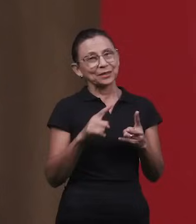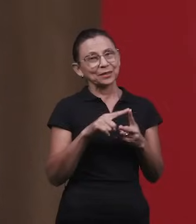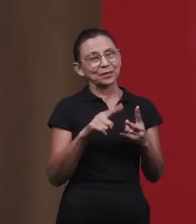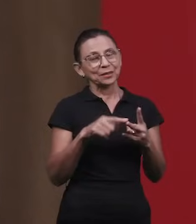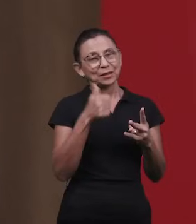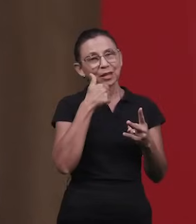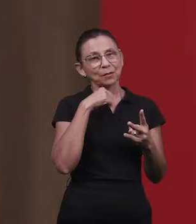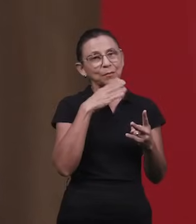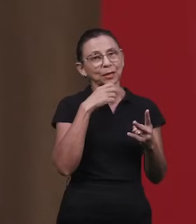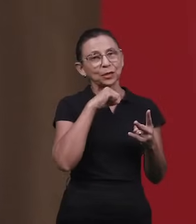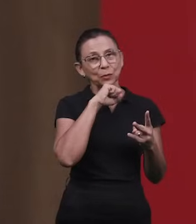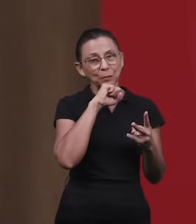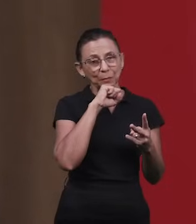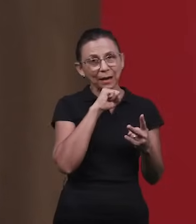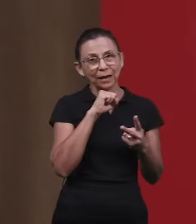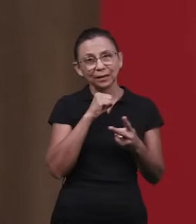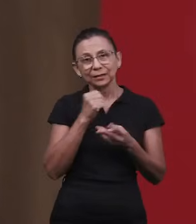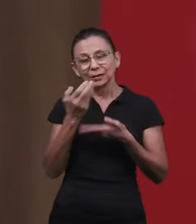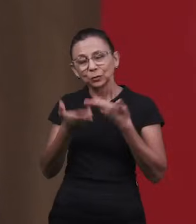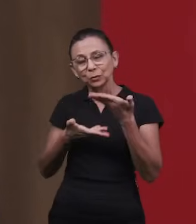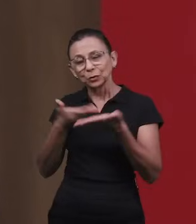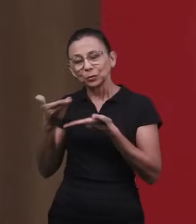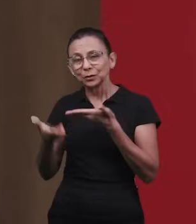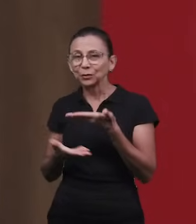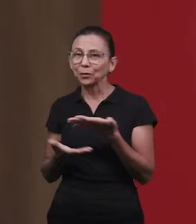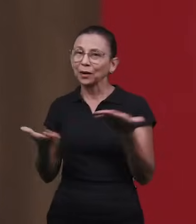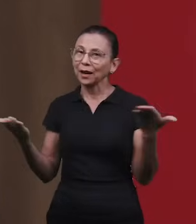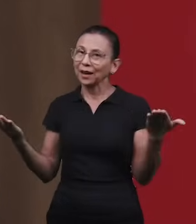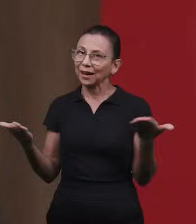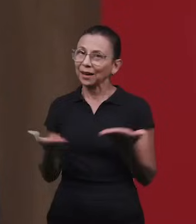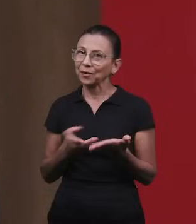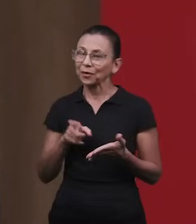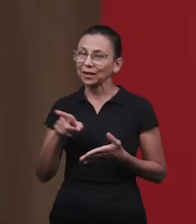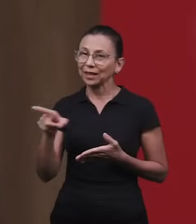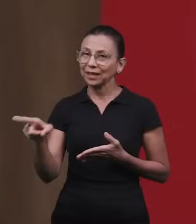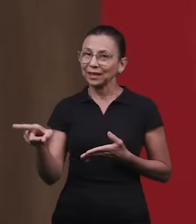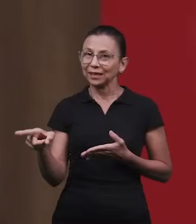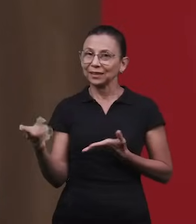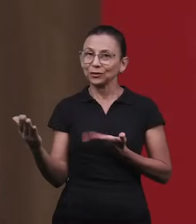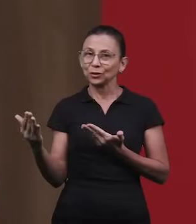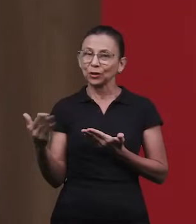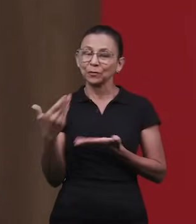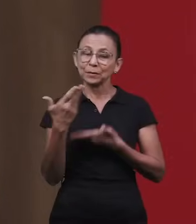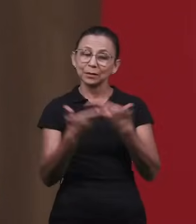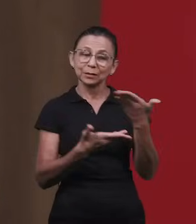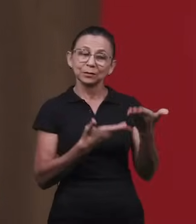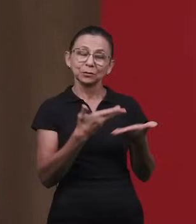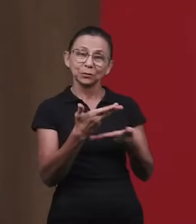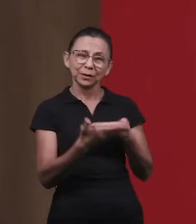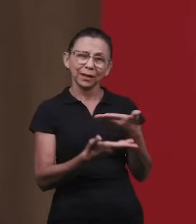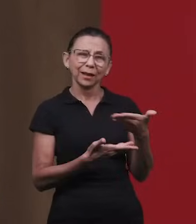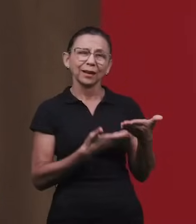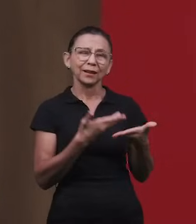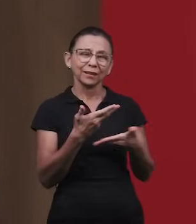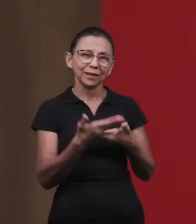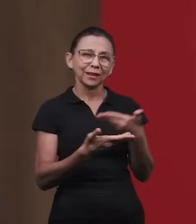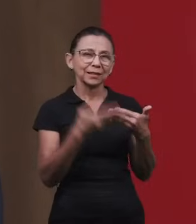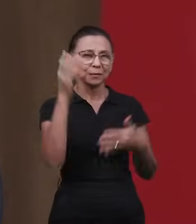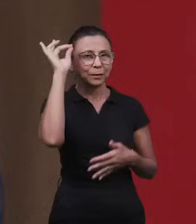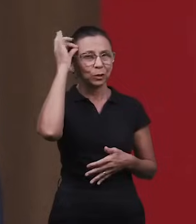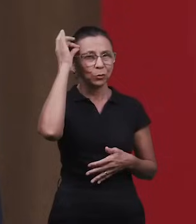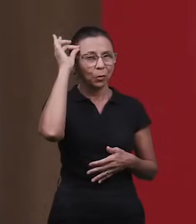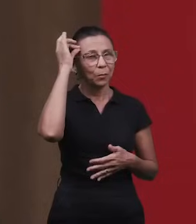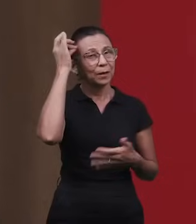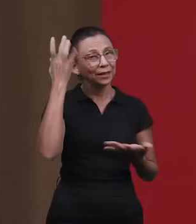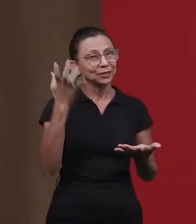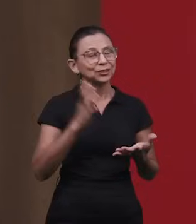pagar um preço para os pais retornarem a bênção que eles tinham antes. Porque talvez seja esse mesmo. Talvez